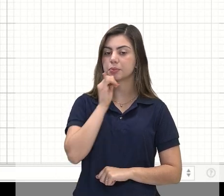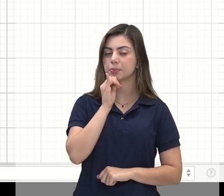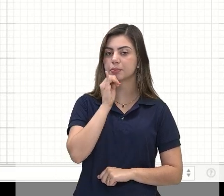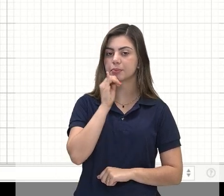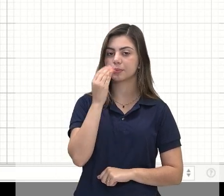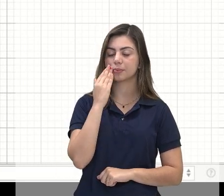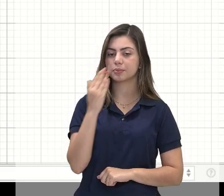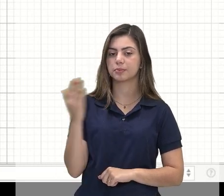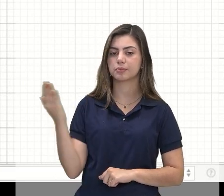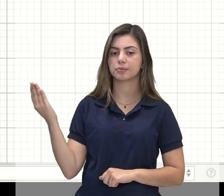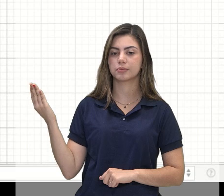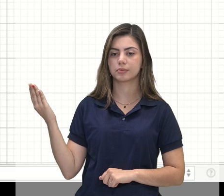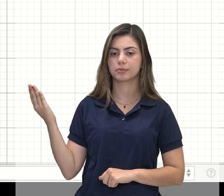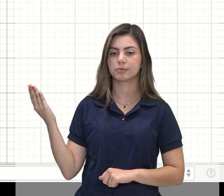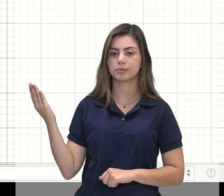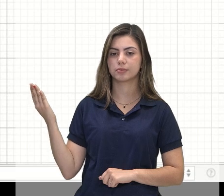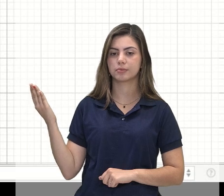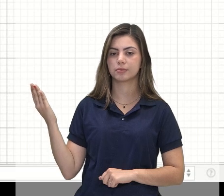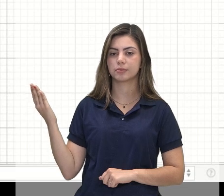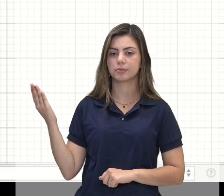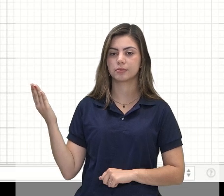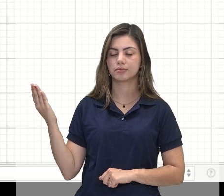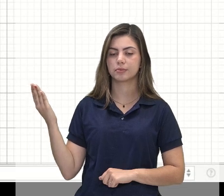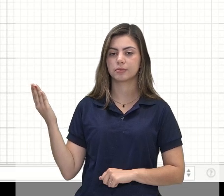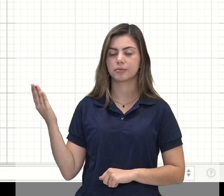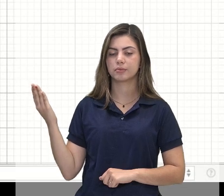centro, necessariamente pelo centro,